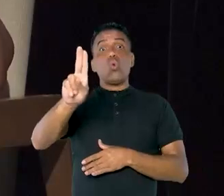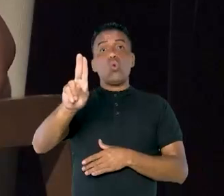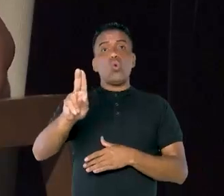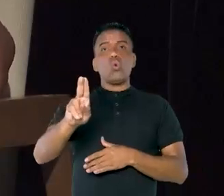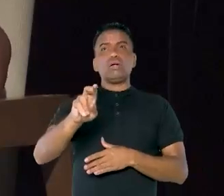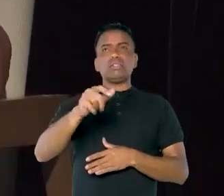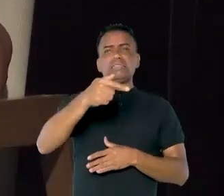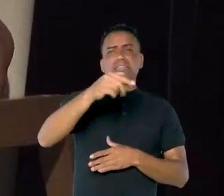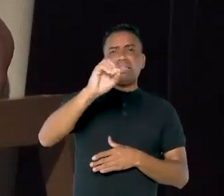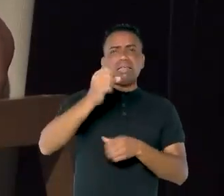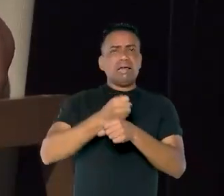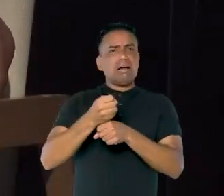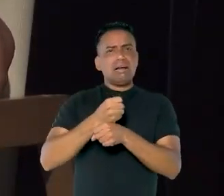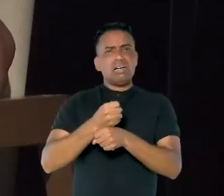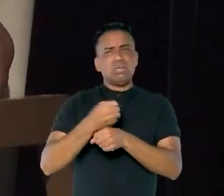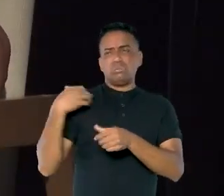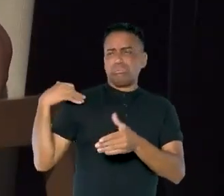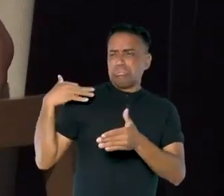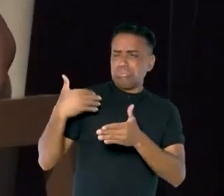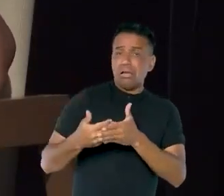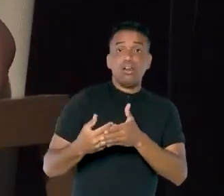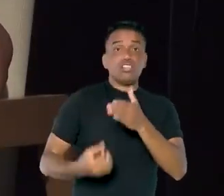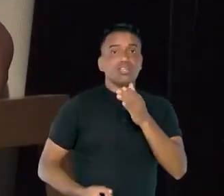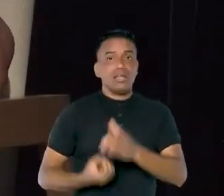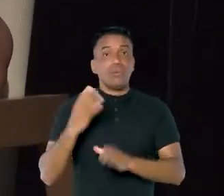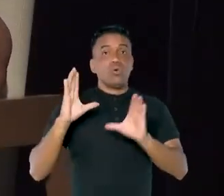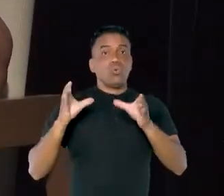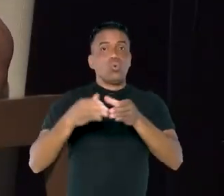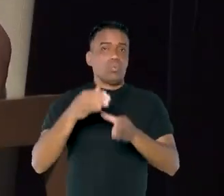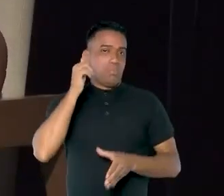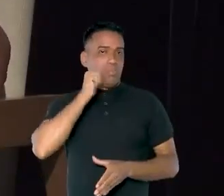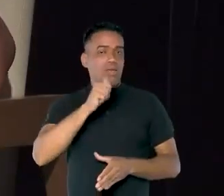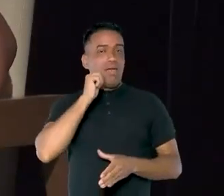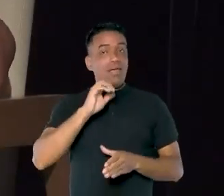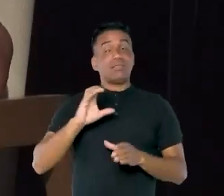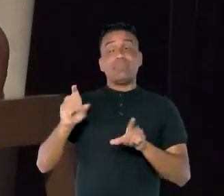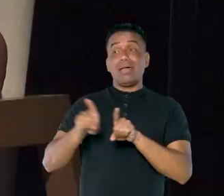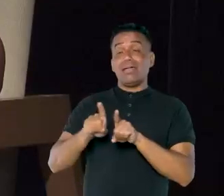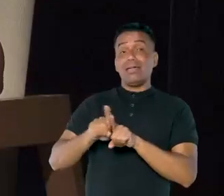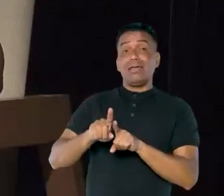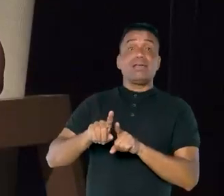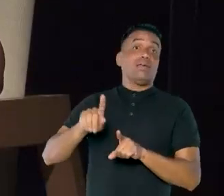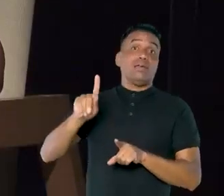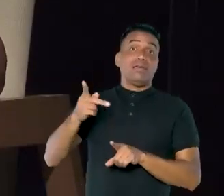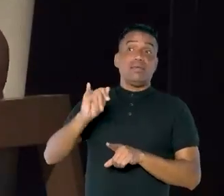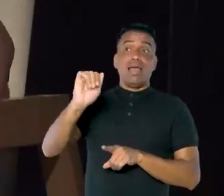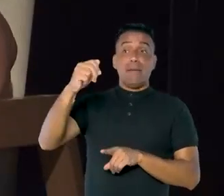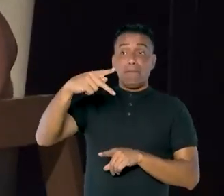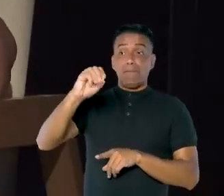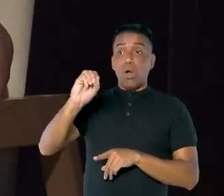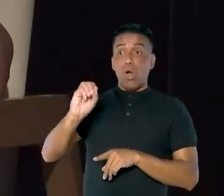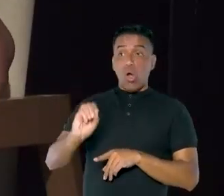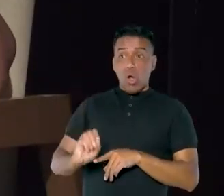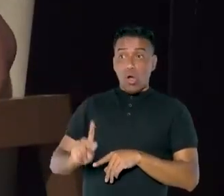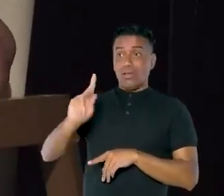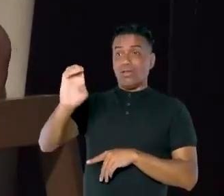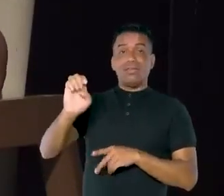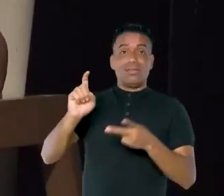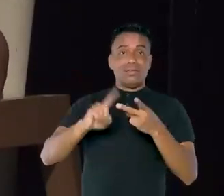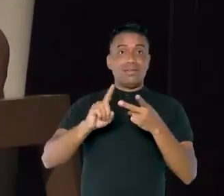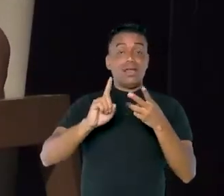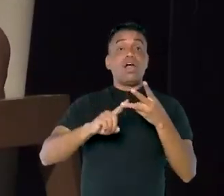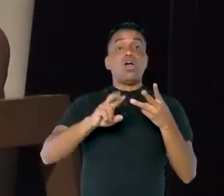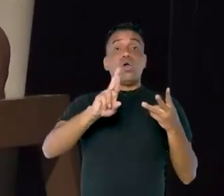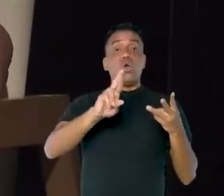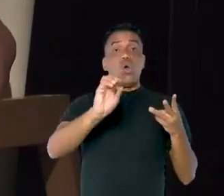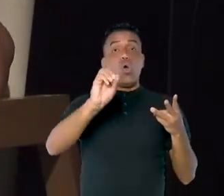lá, criamos o Departamento do Xingu, criamos no Oiapoque, criamos em Roraima. Olha que Roraima também tem